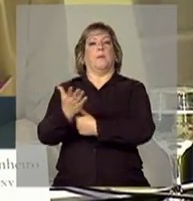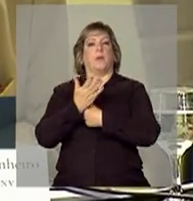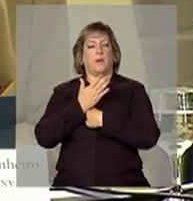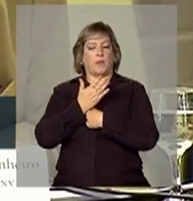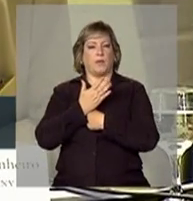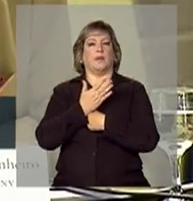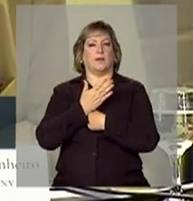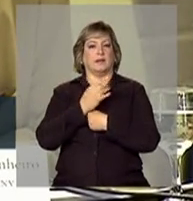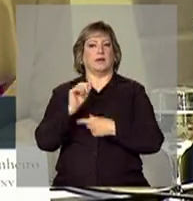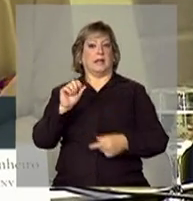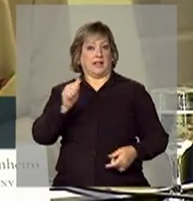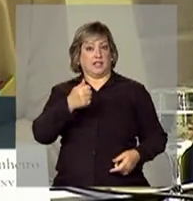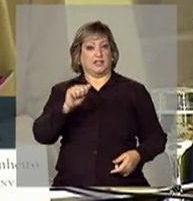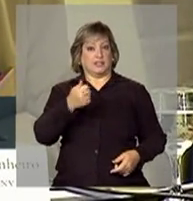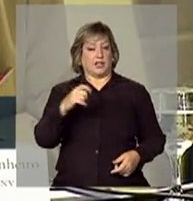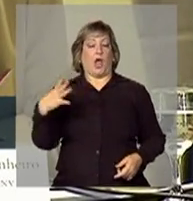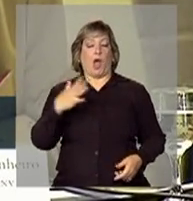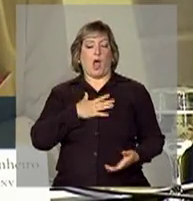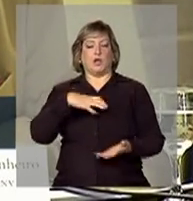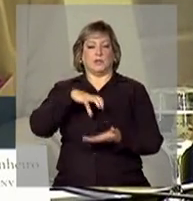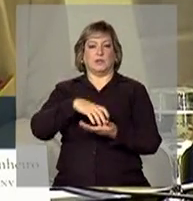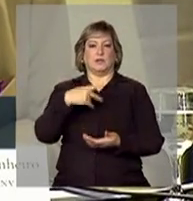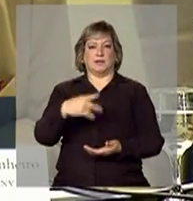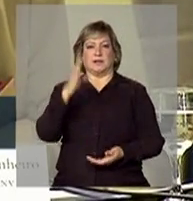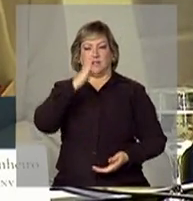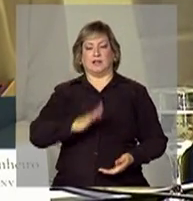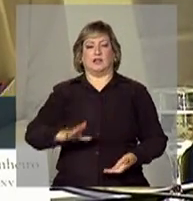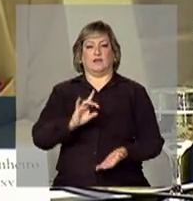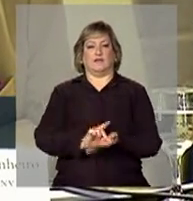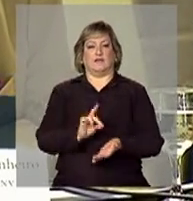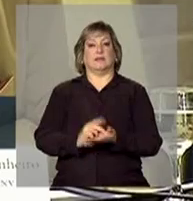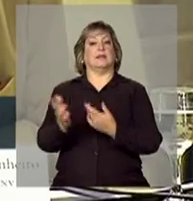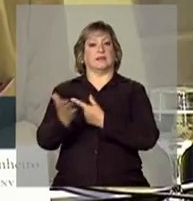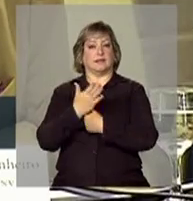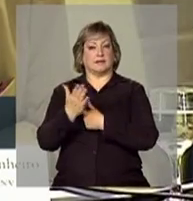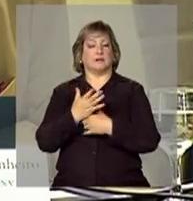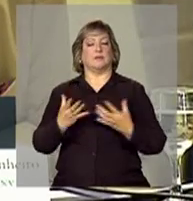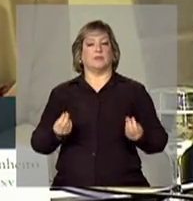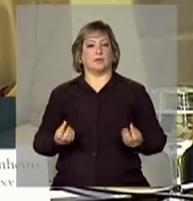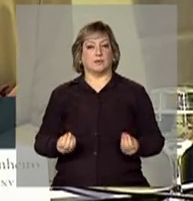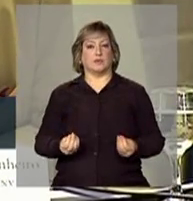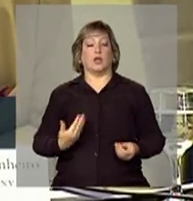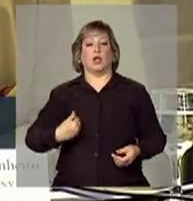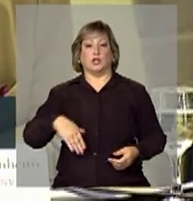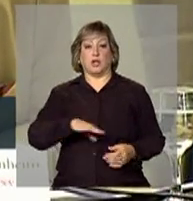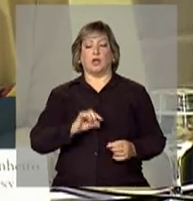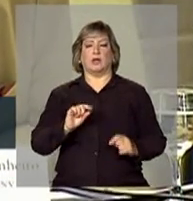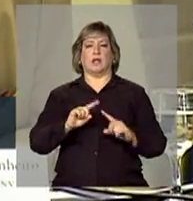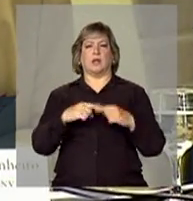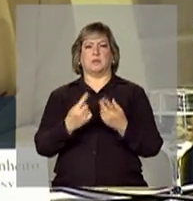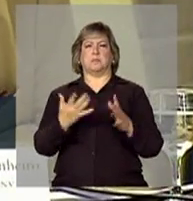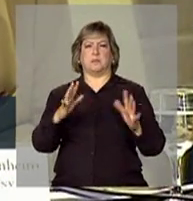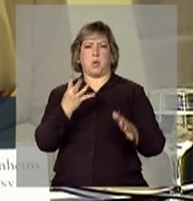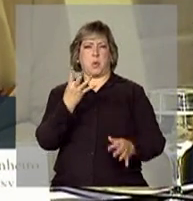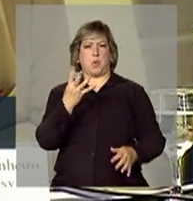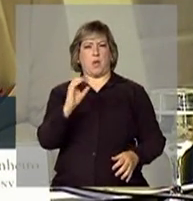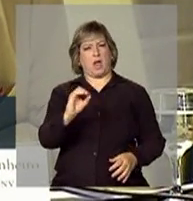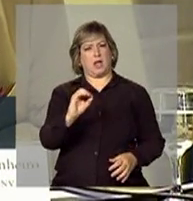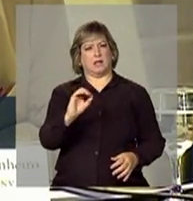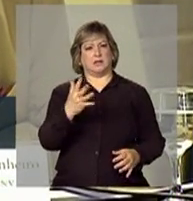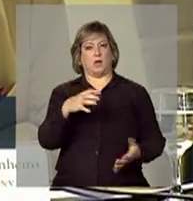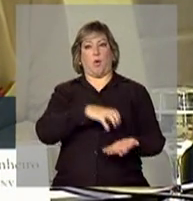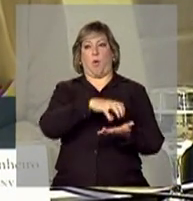madres e abuelas gostam da Comissão Nacional da Verdade e nos deram um grande apoio. Nós nos reunimos, sei lá, com